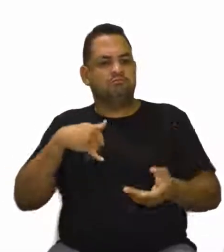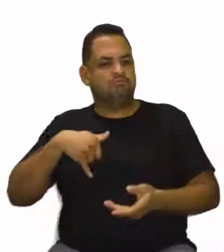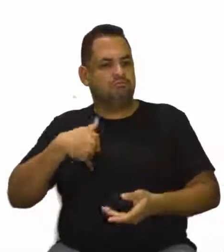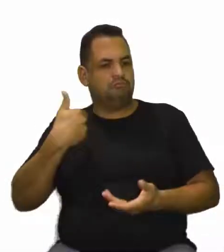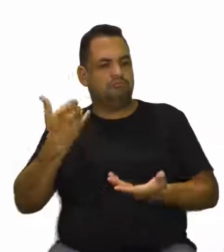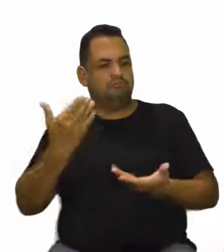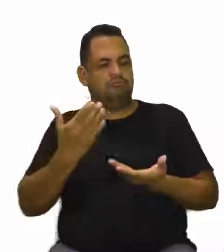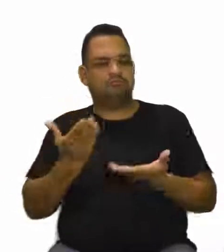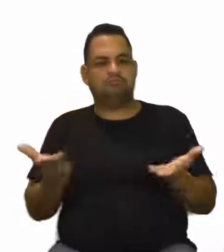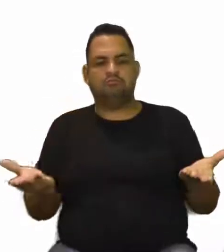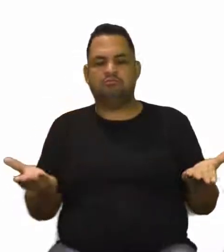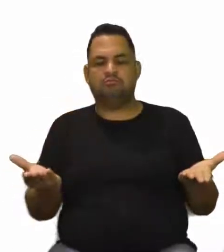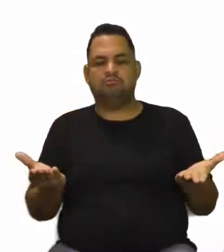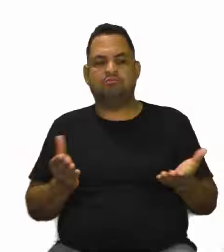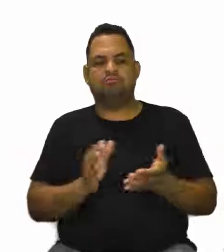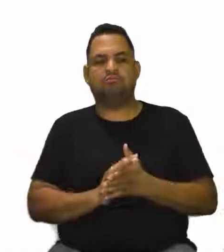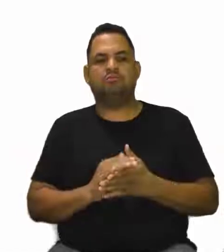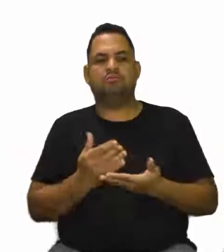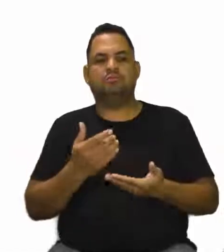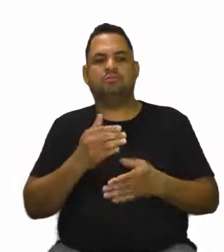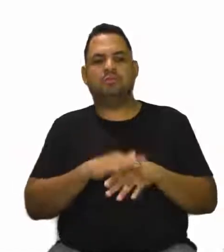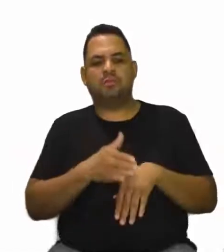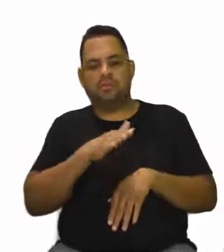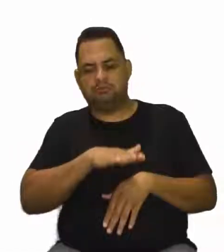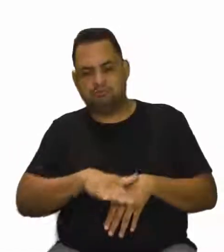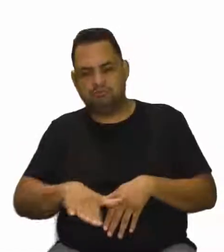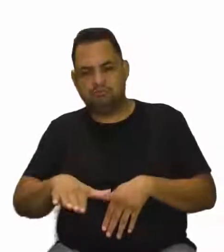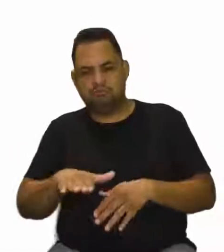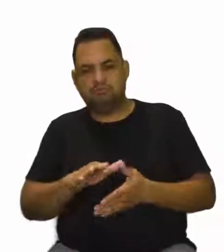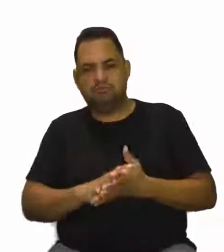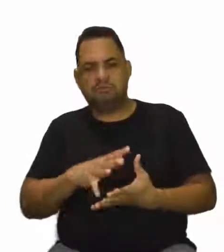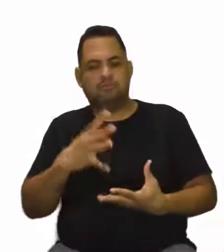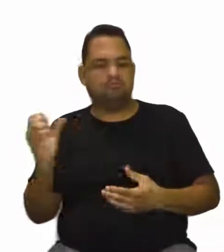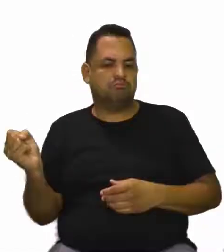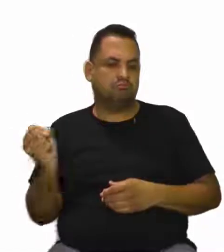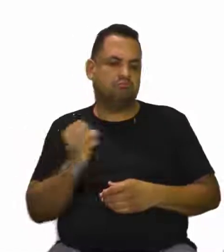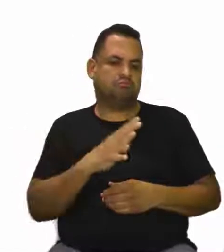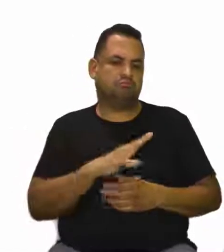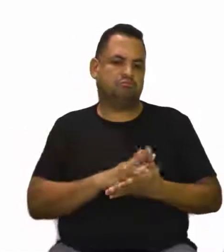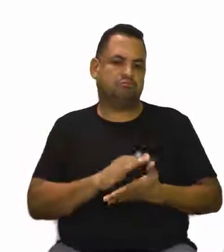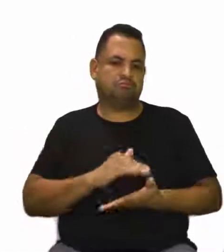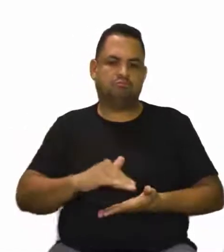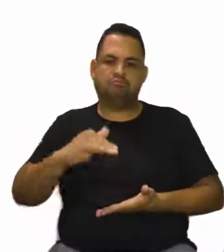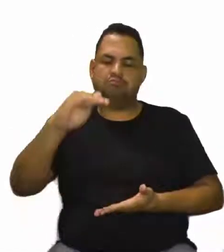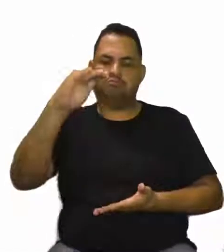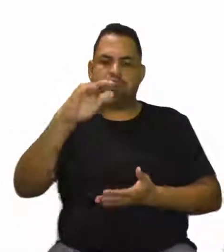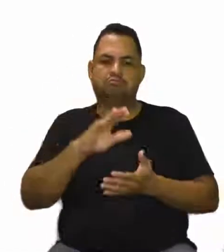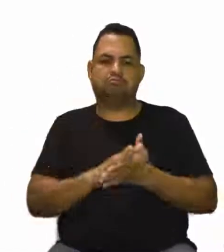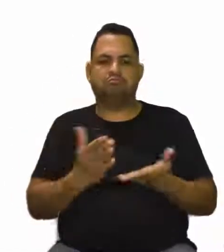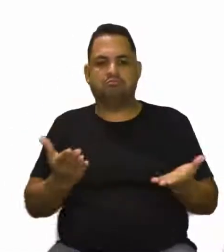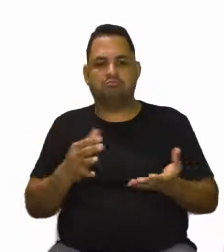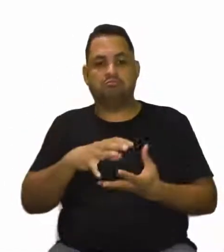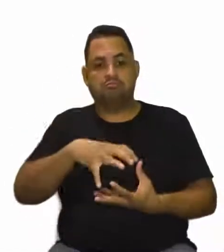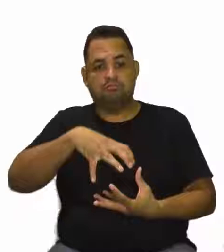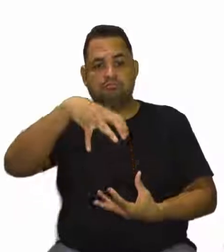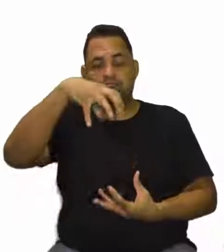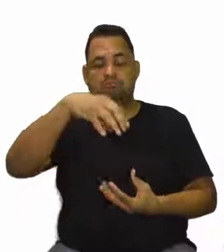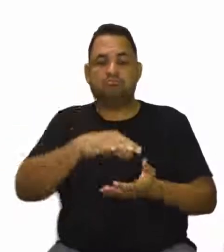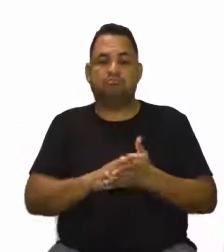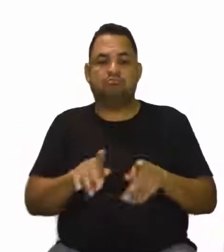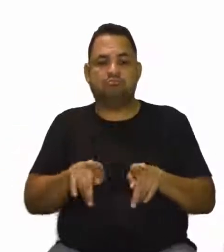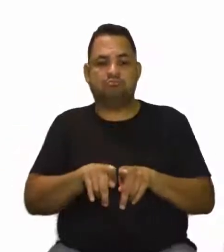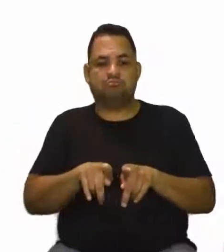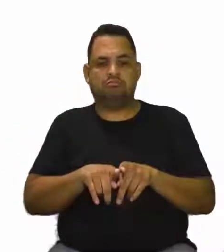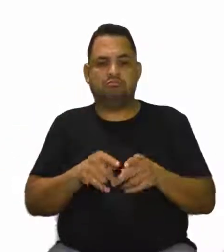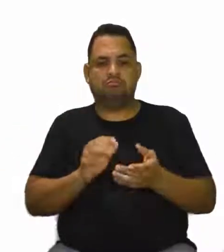idade. Então, eu posso trabalhar com a criança, com o jovem, com o adulto, com o idoso,